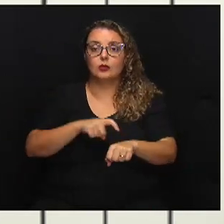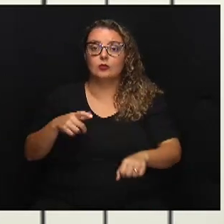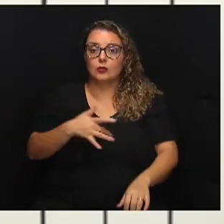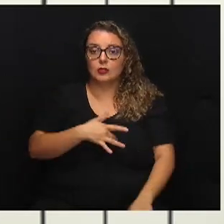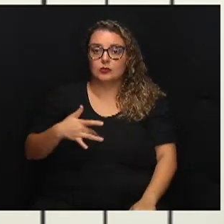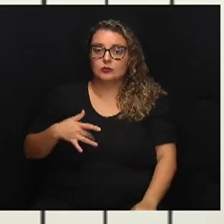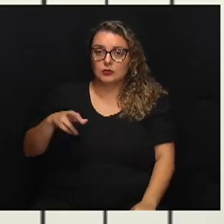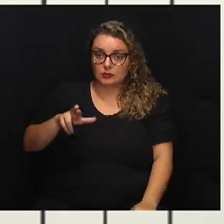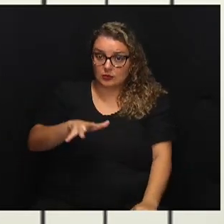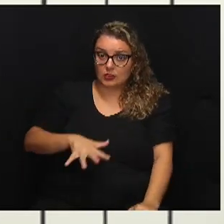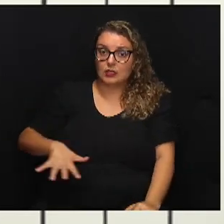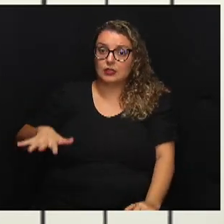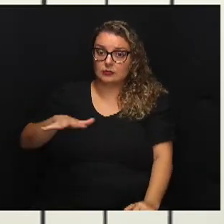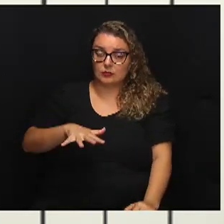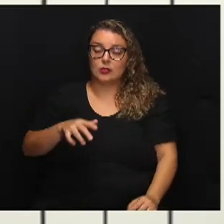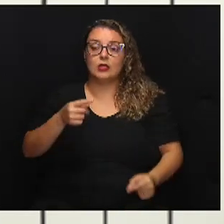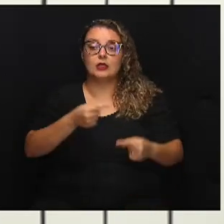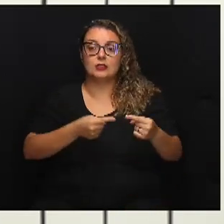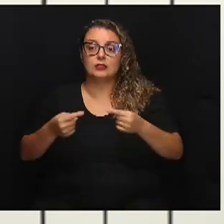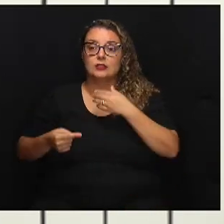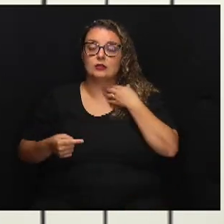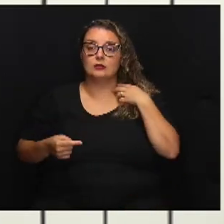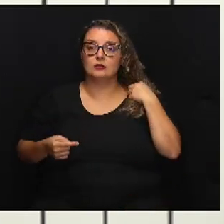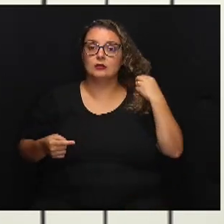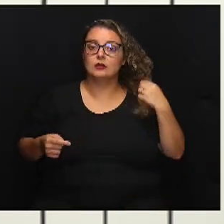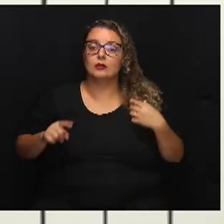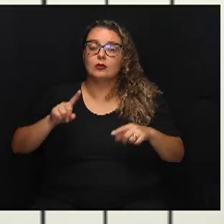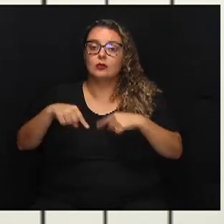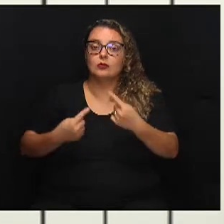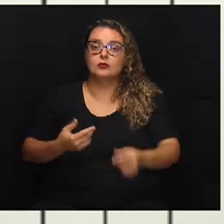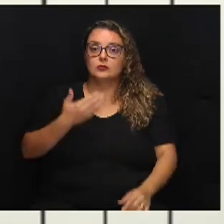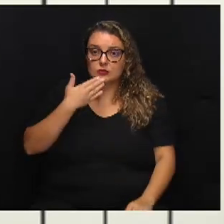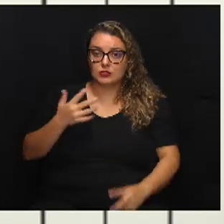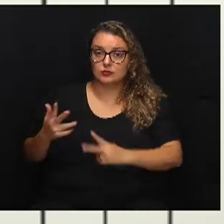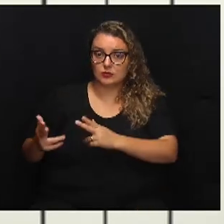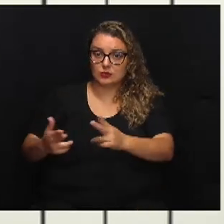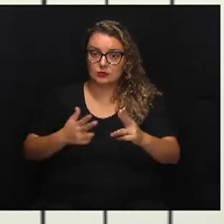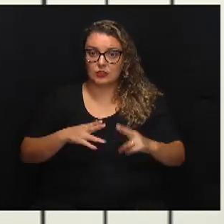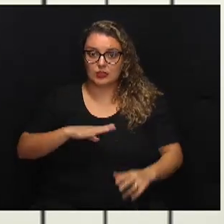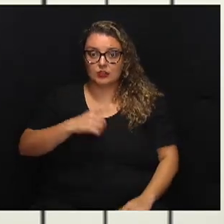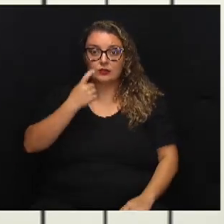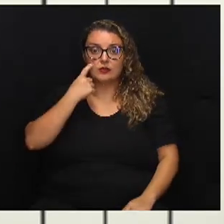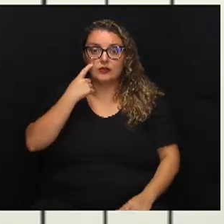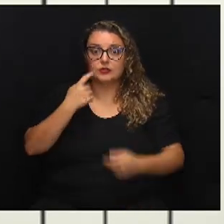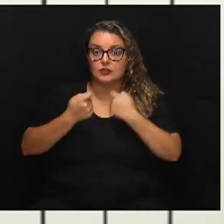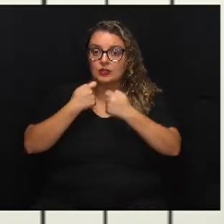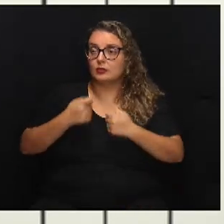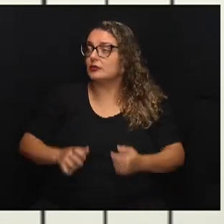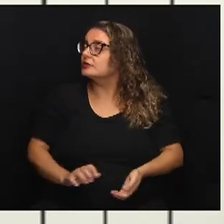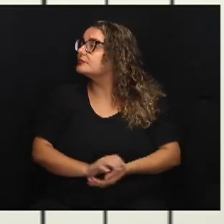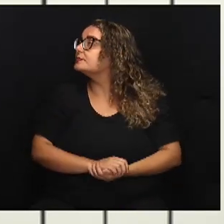na região e ainda debateram outras demandas comuns às cidades. Veja na reportagem.